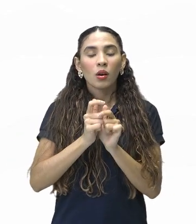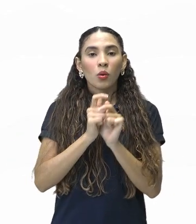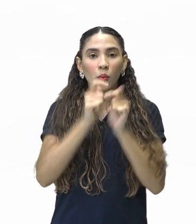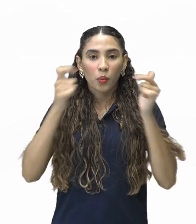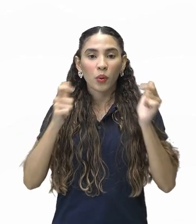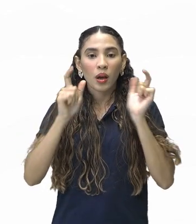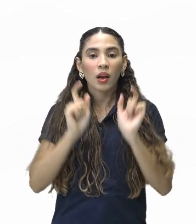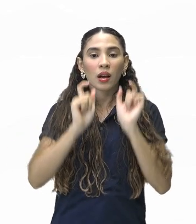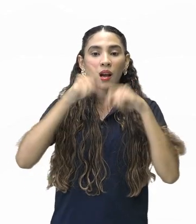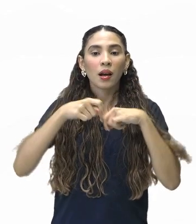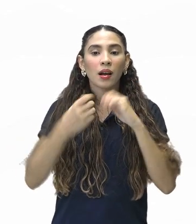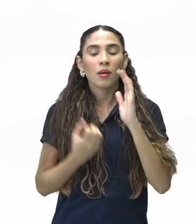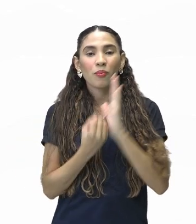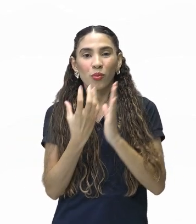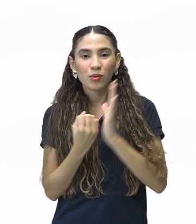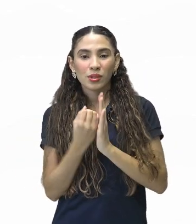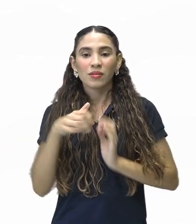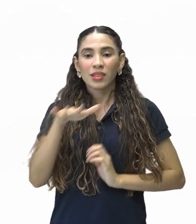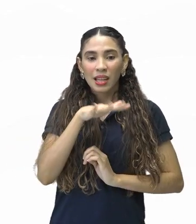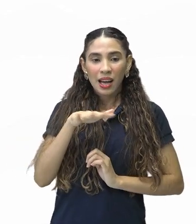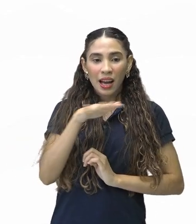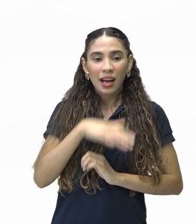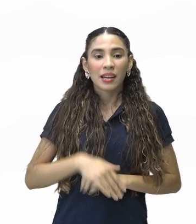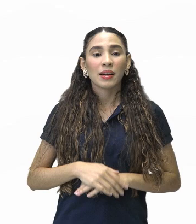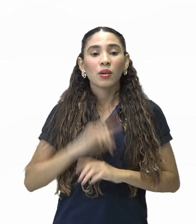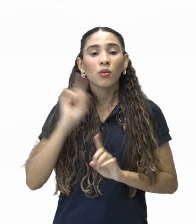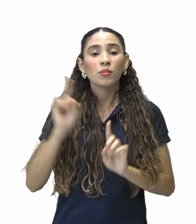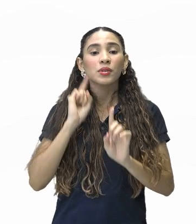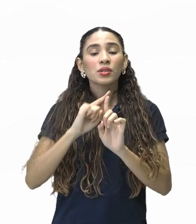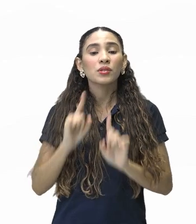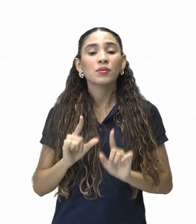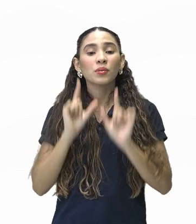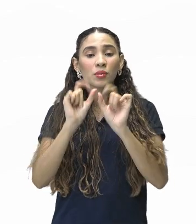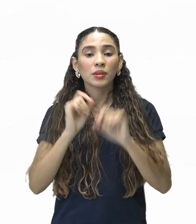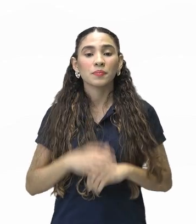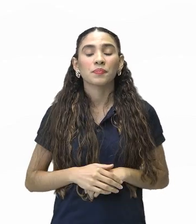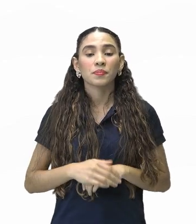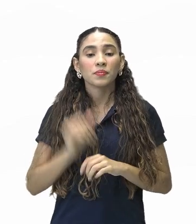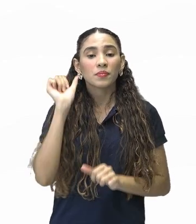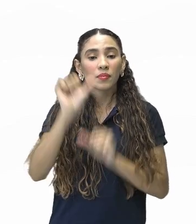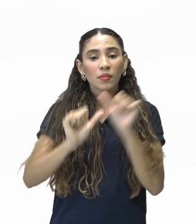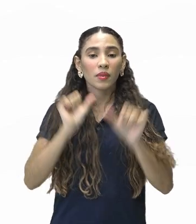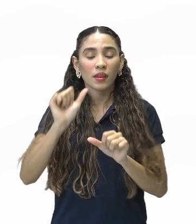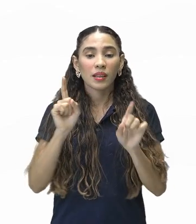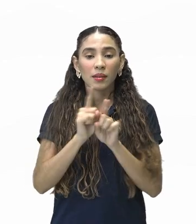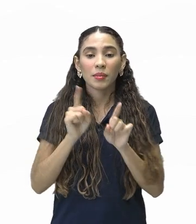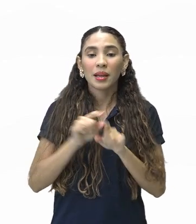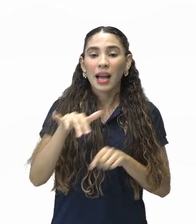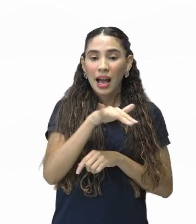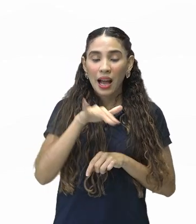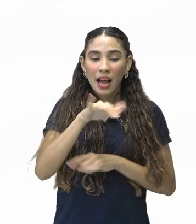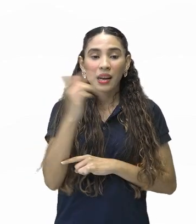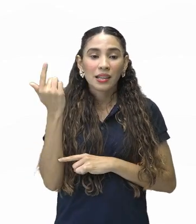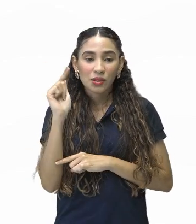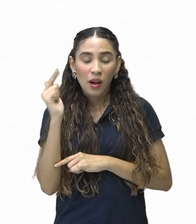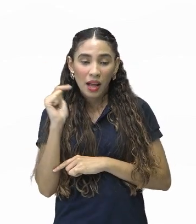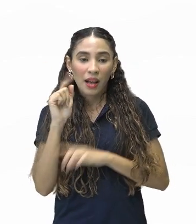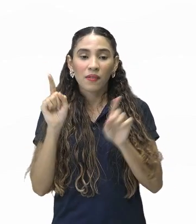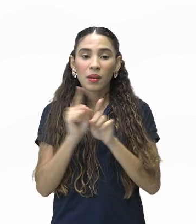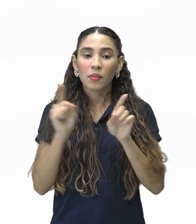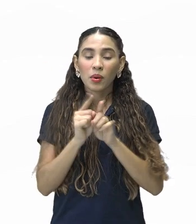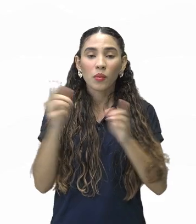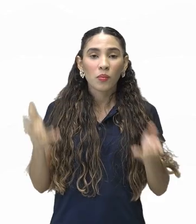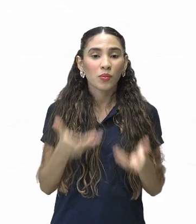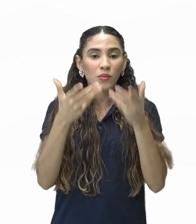da capacidade produtiva da região, com o intuito de modificar o espaço geográfico